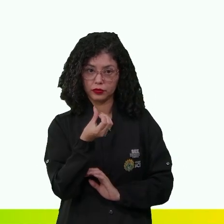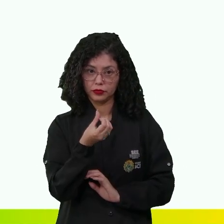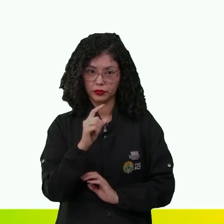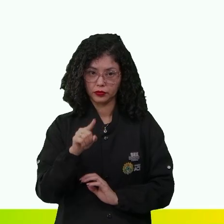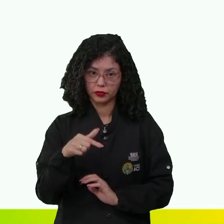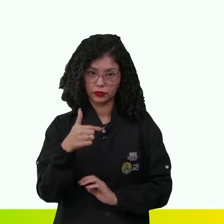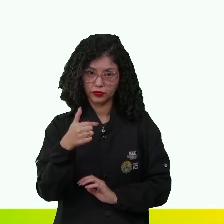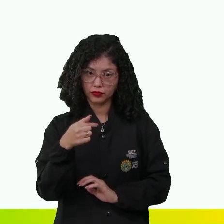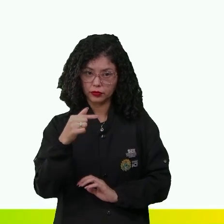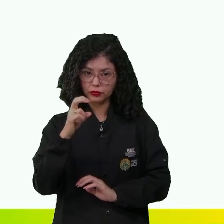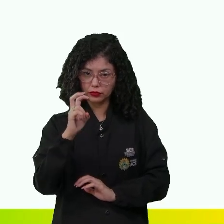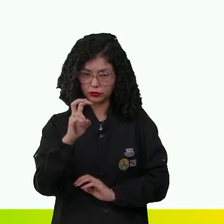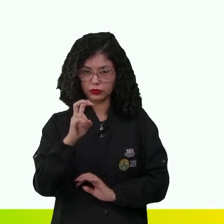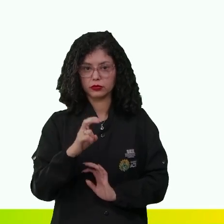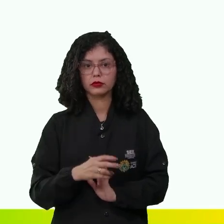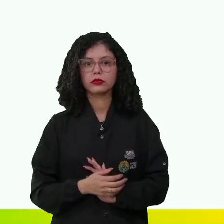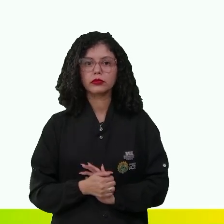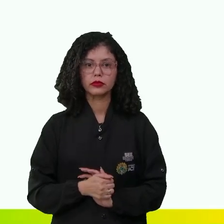6,75.